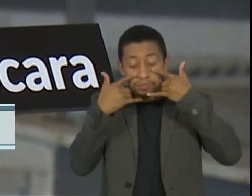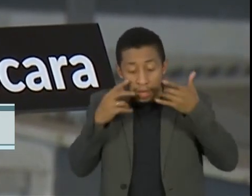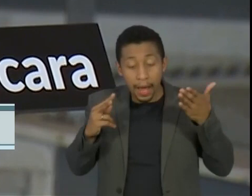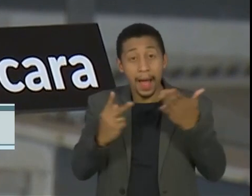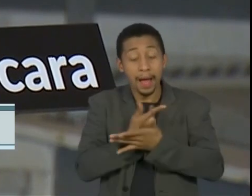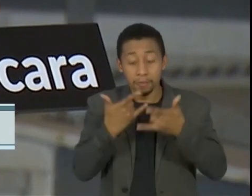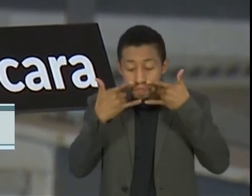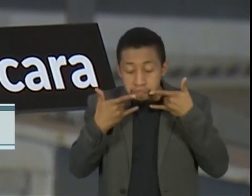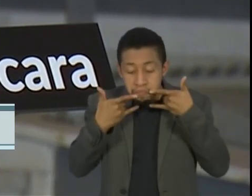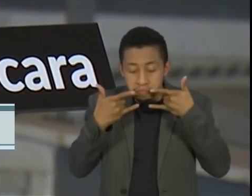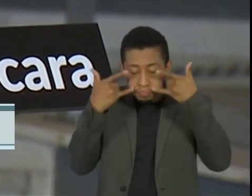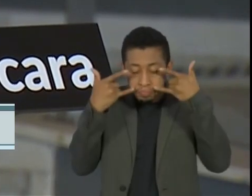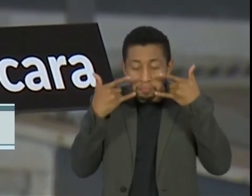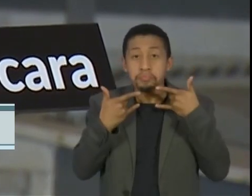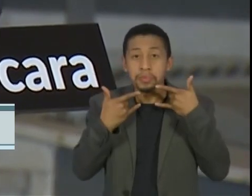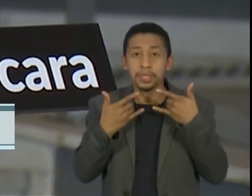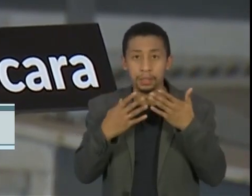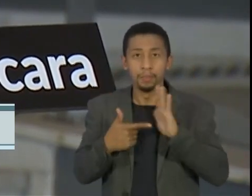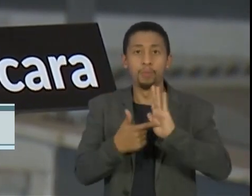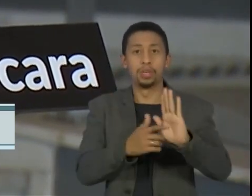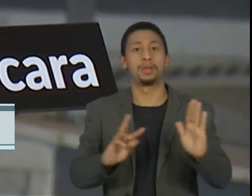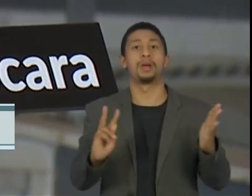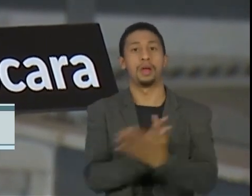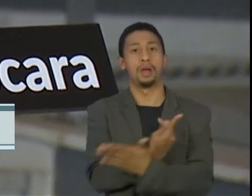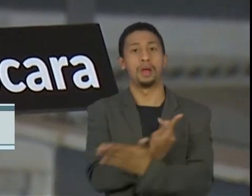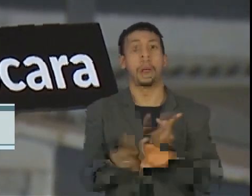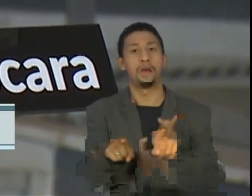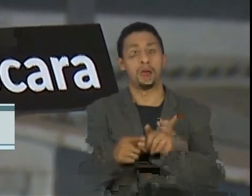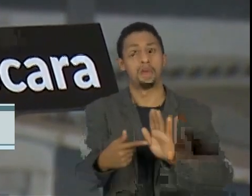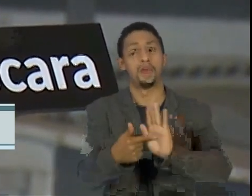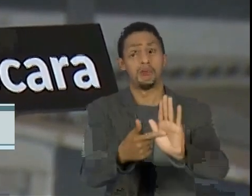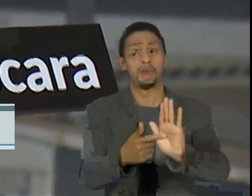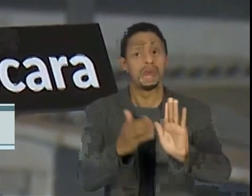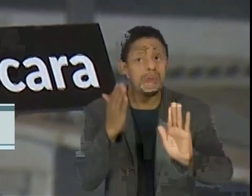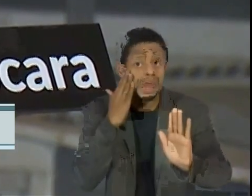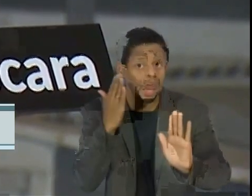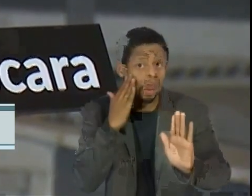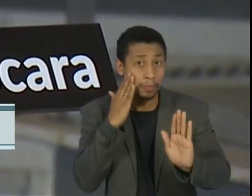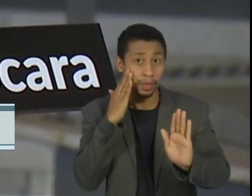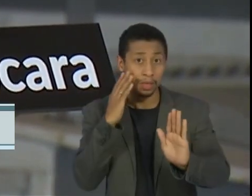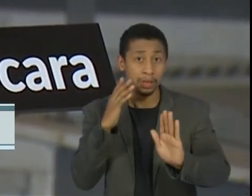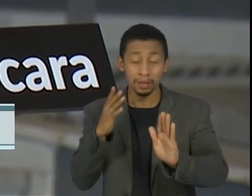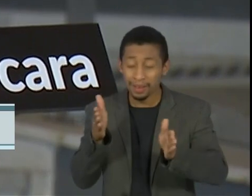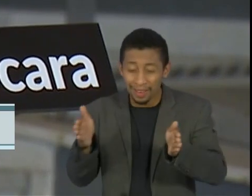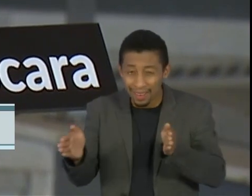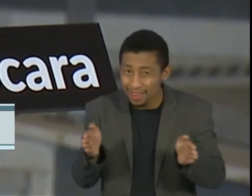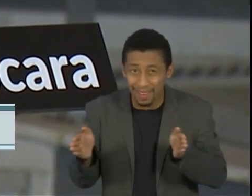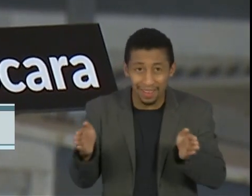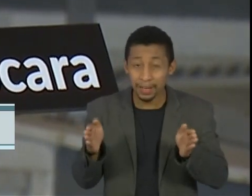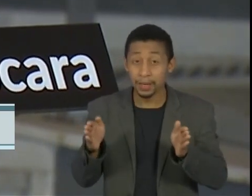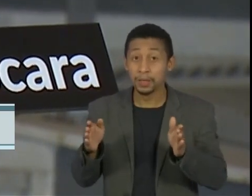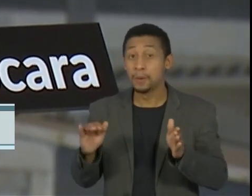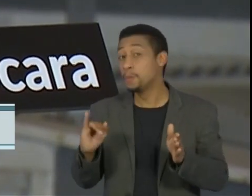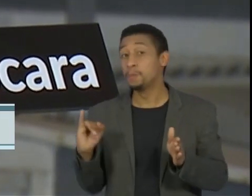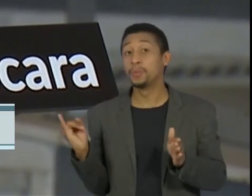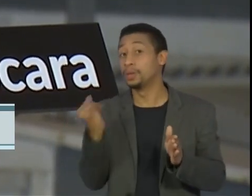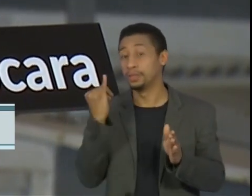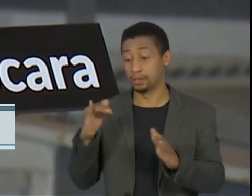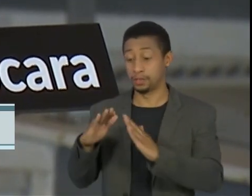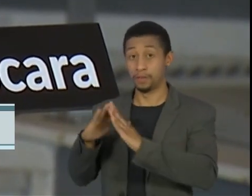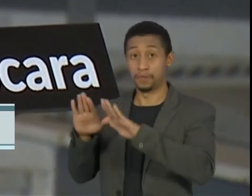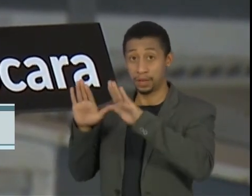é uma ação bastante incisiva, porque sabemos que no momento é o uso de máscara, o isolamento social e o